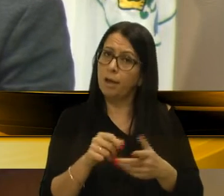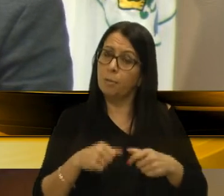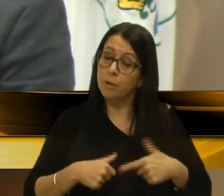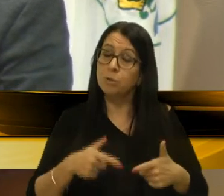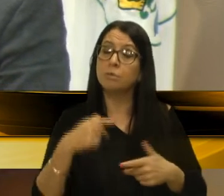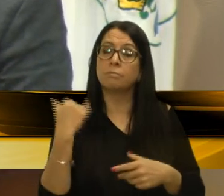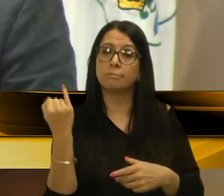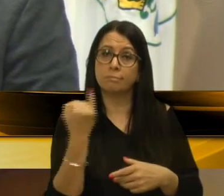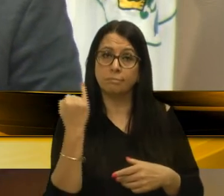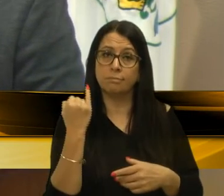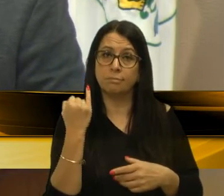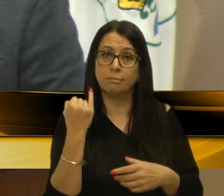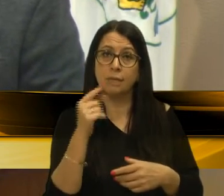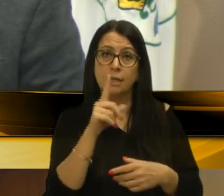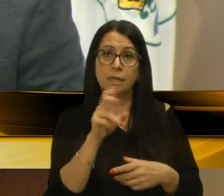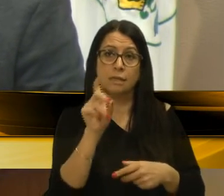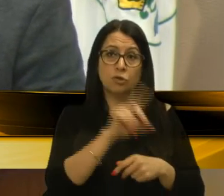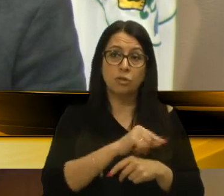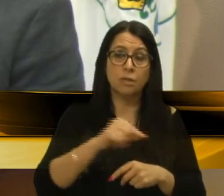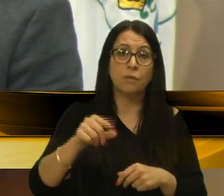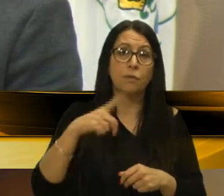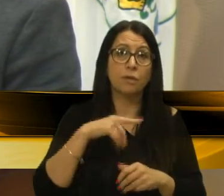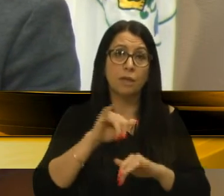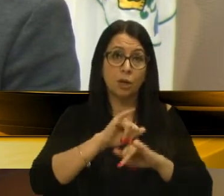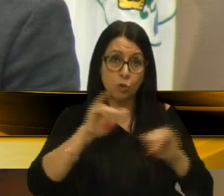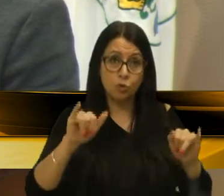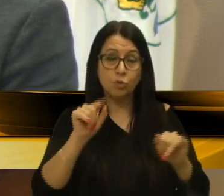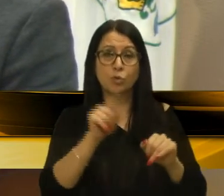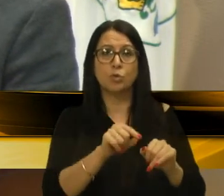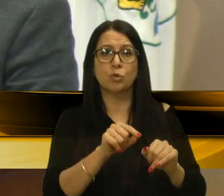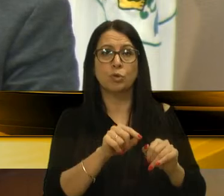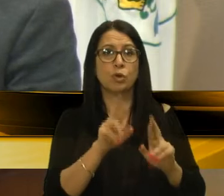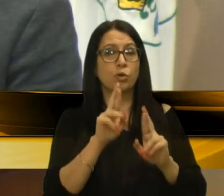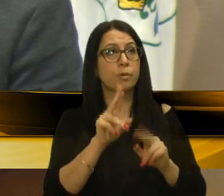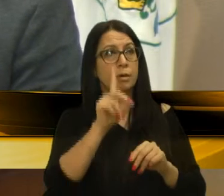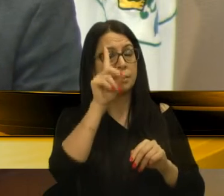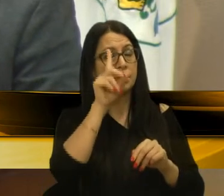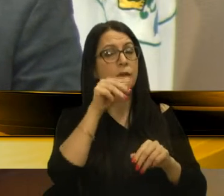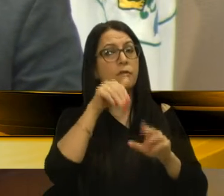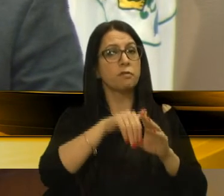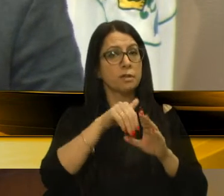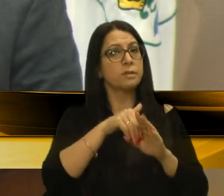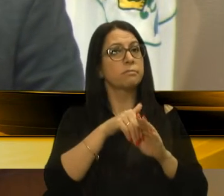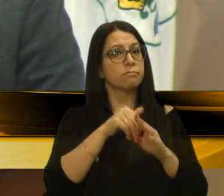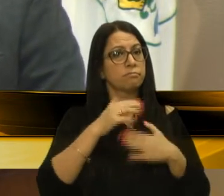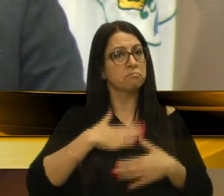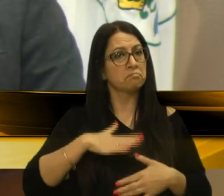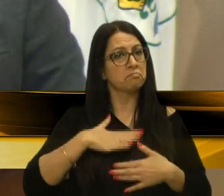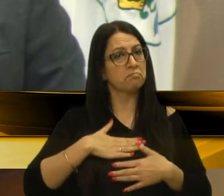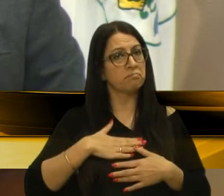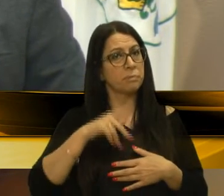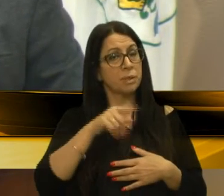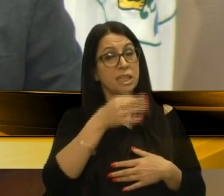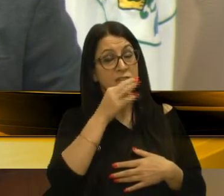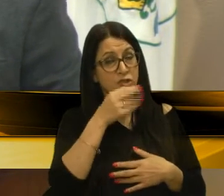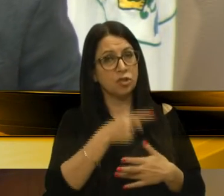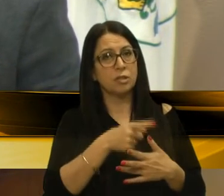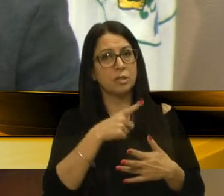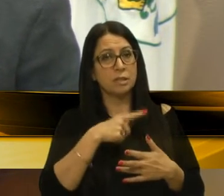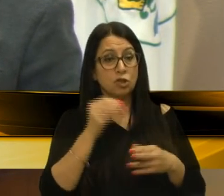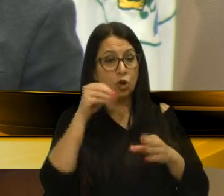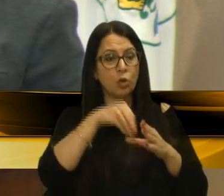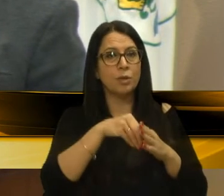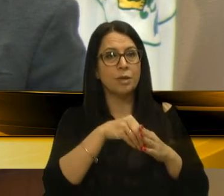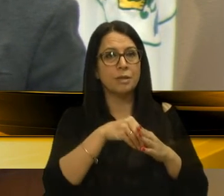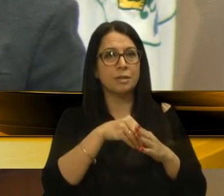e daqui a 15 dias vão ter essa notícia a tomar adeus de votação que deve ser tranquila para que caxias do sul seja incluída na rota